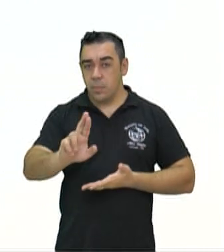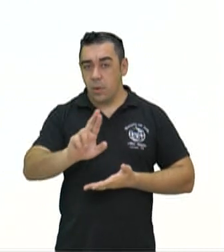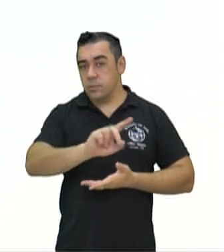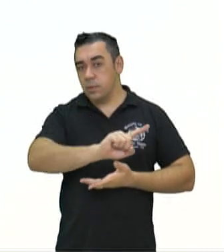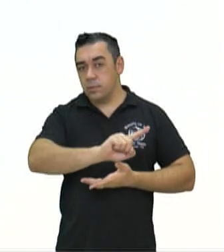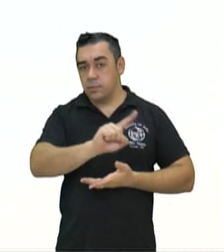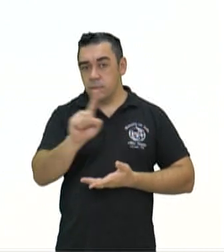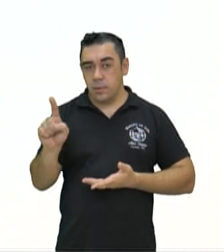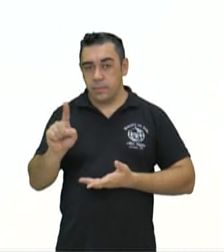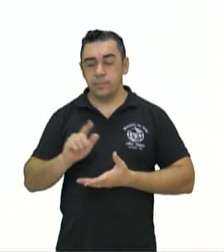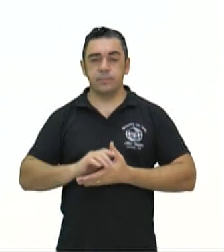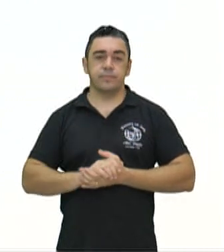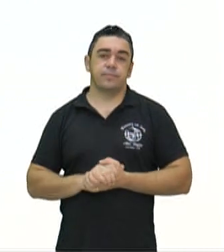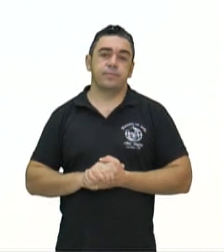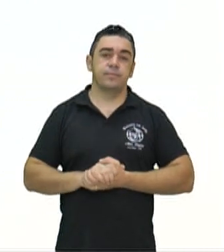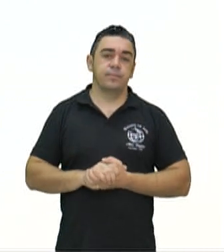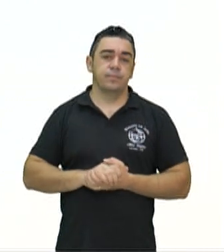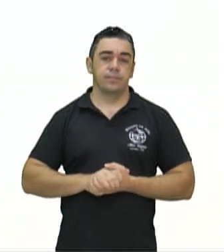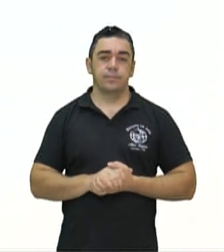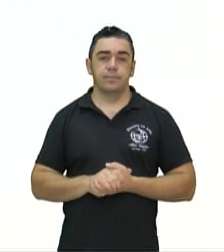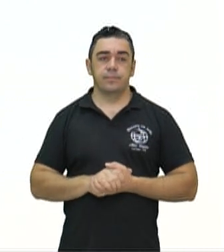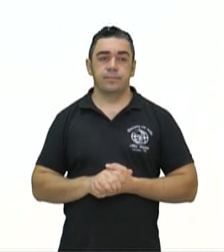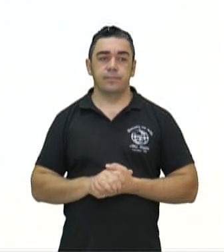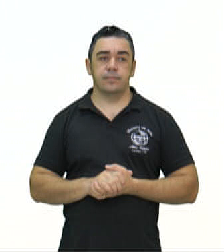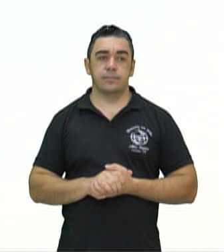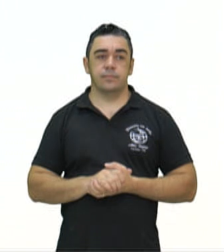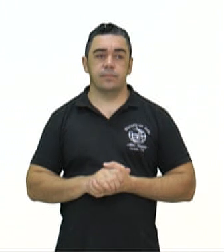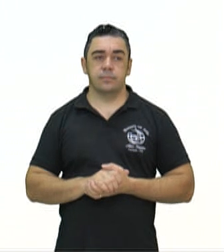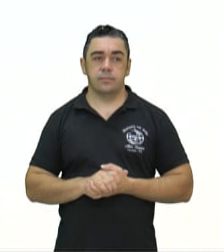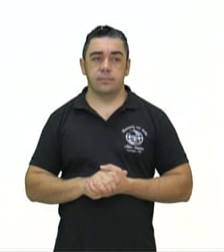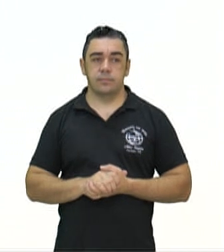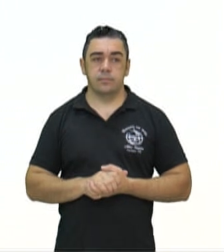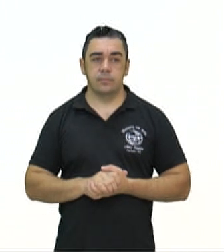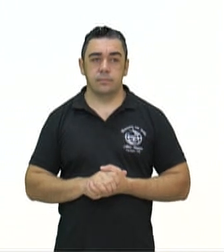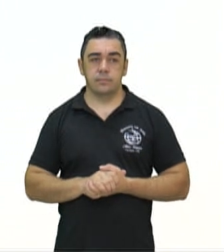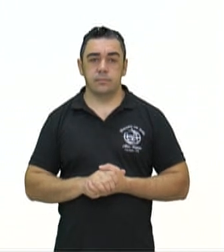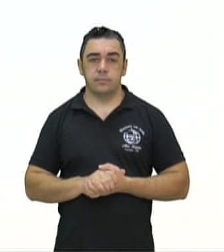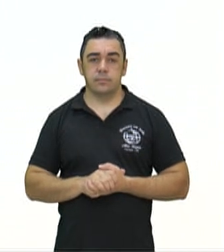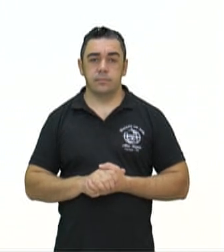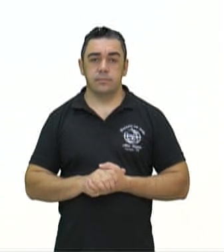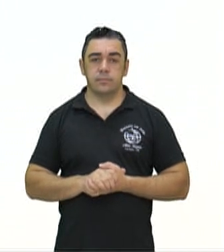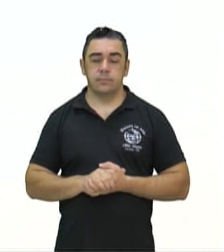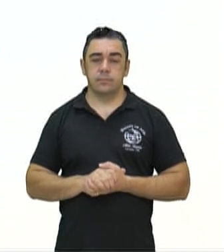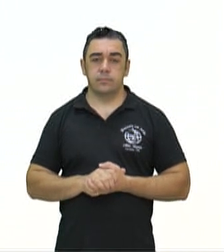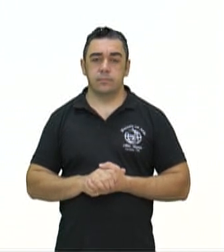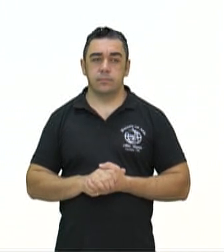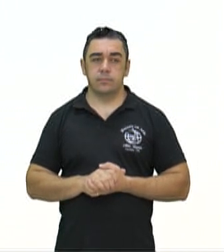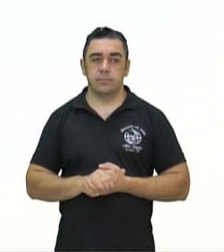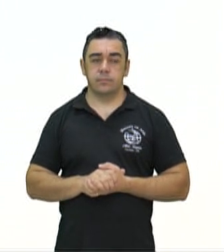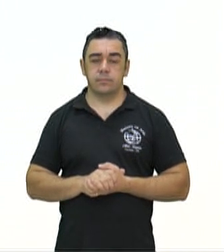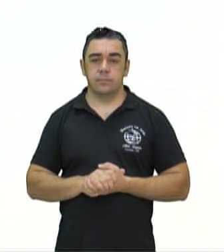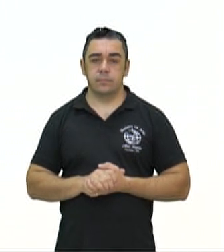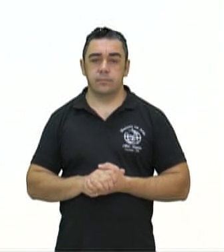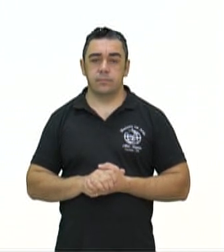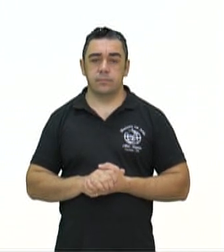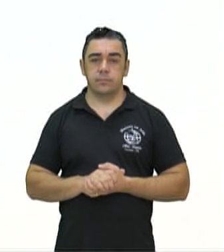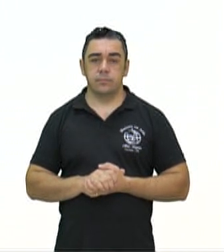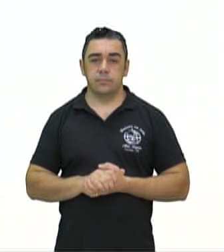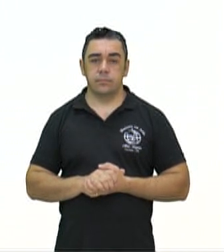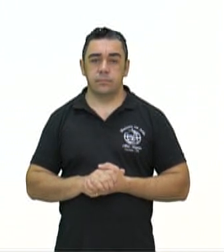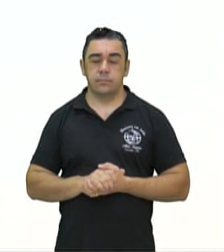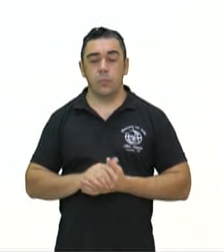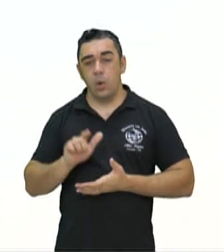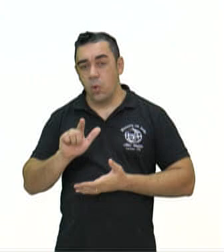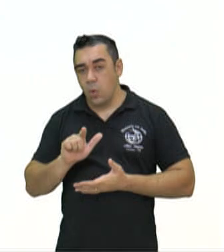cargos. Então, não, o número de objetos não é igual ao número de posições.